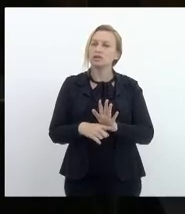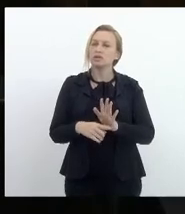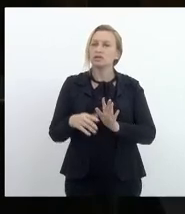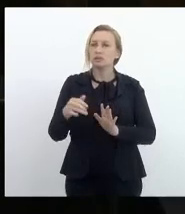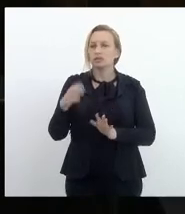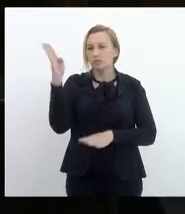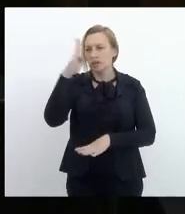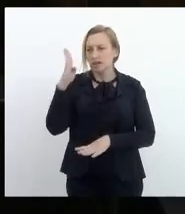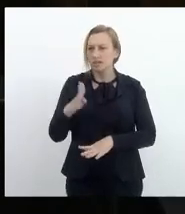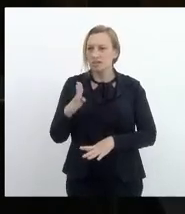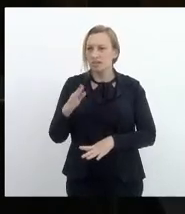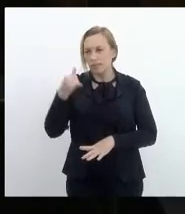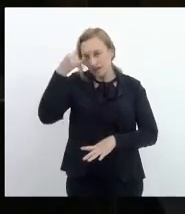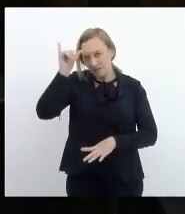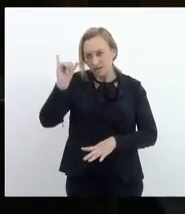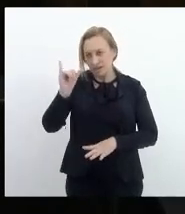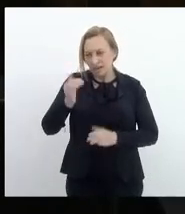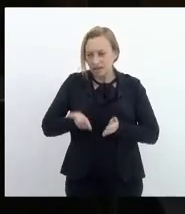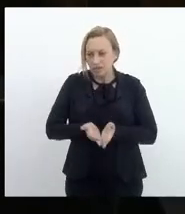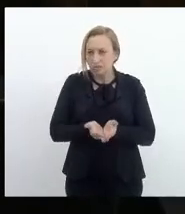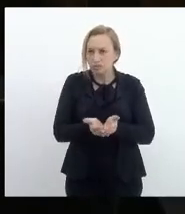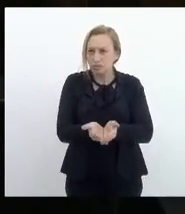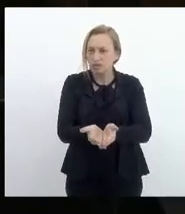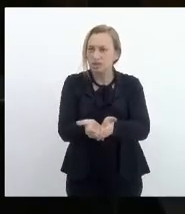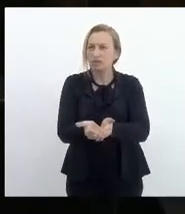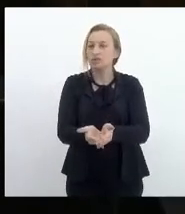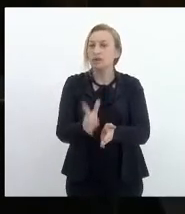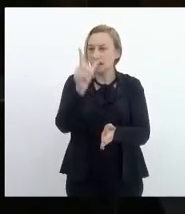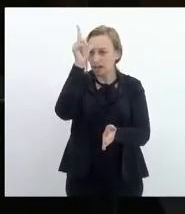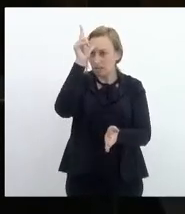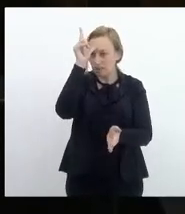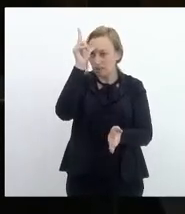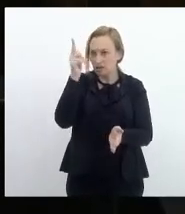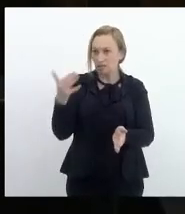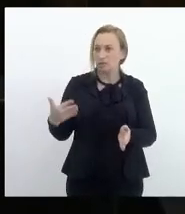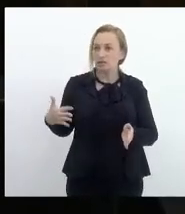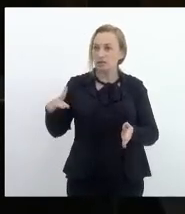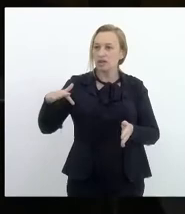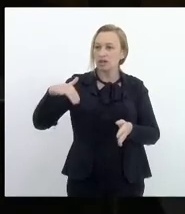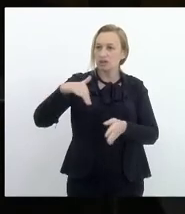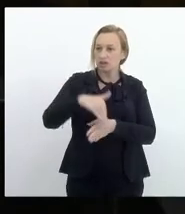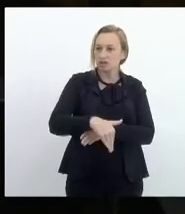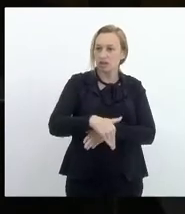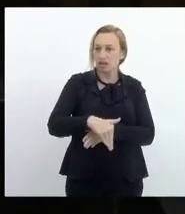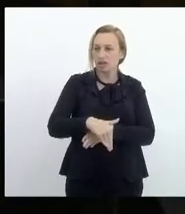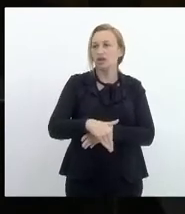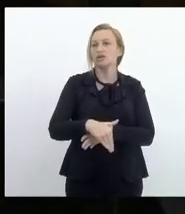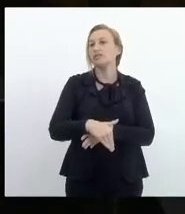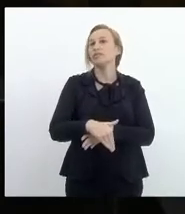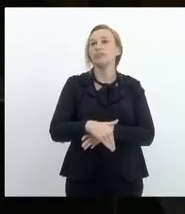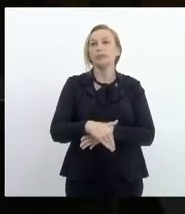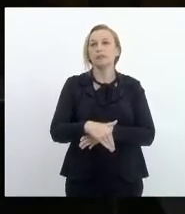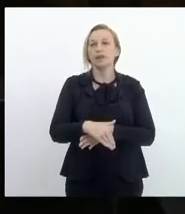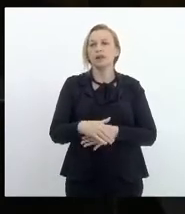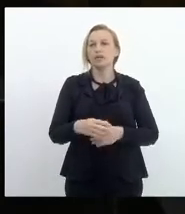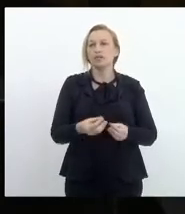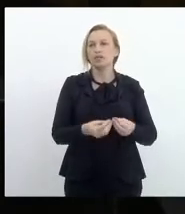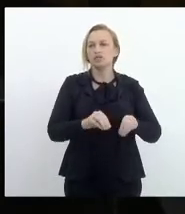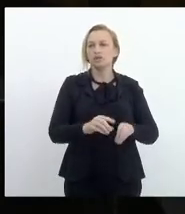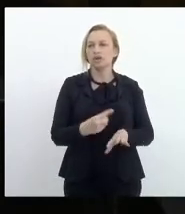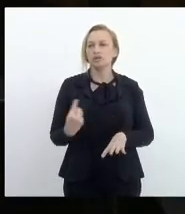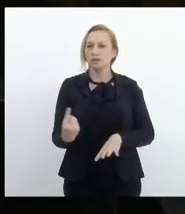evitar que nave submarinos alemães viessem fazer mal aos nossos navios mercantes